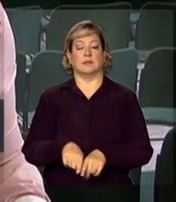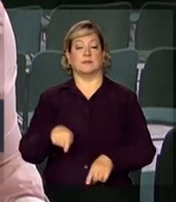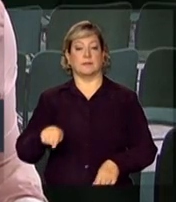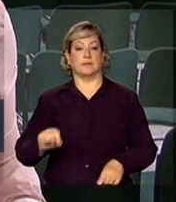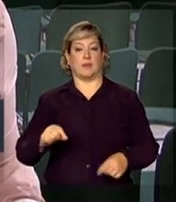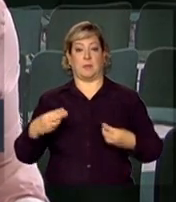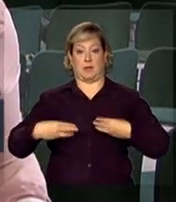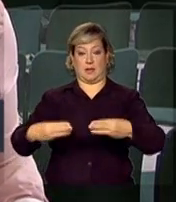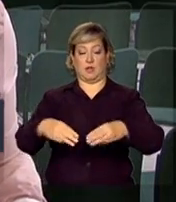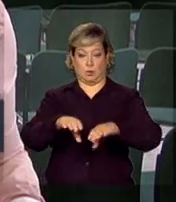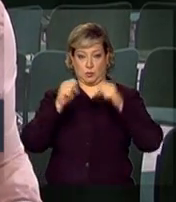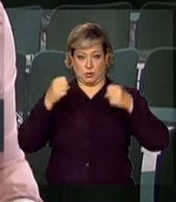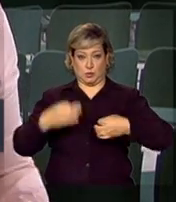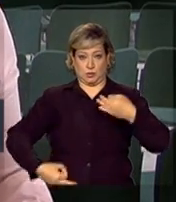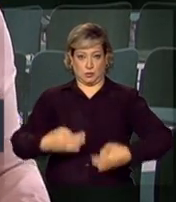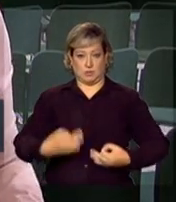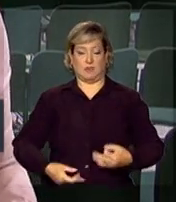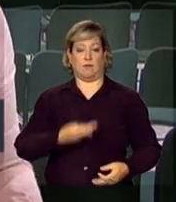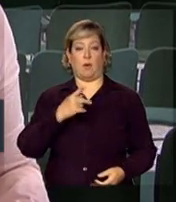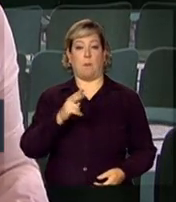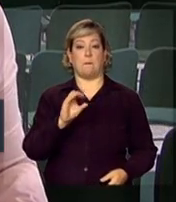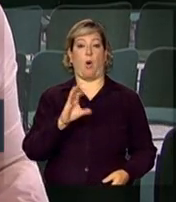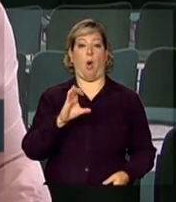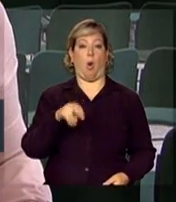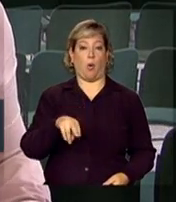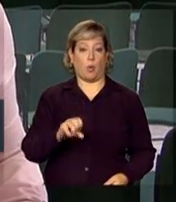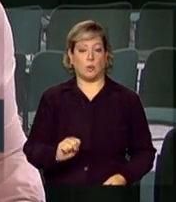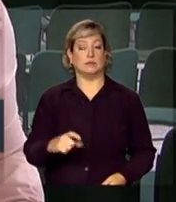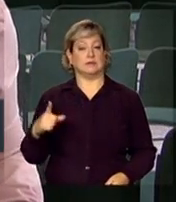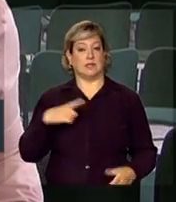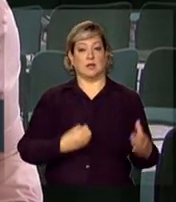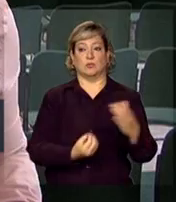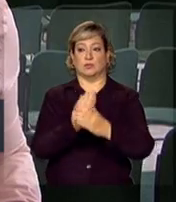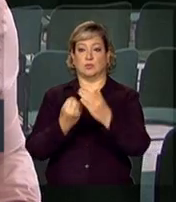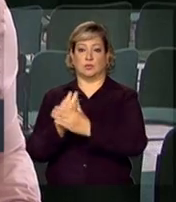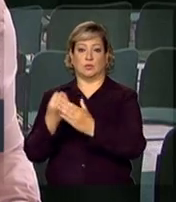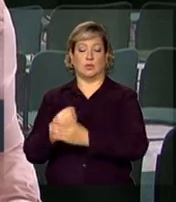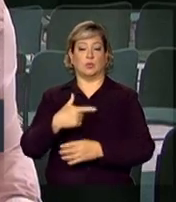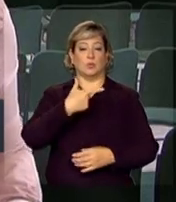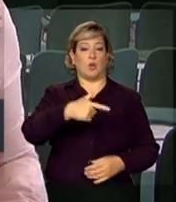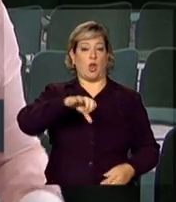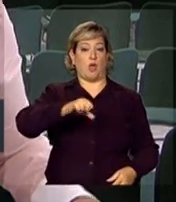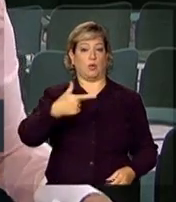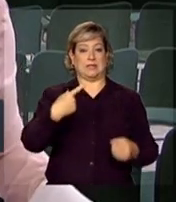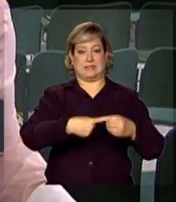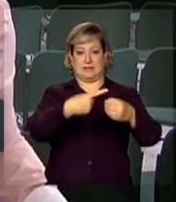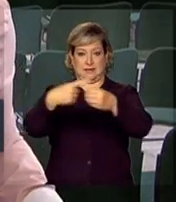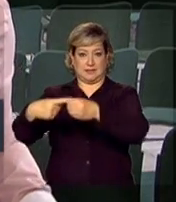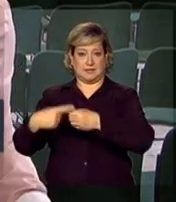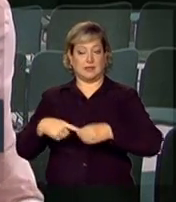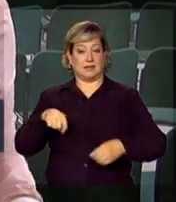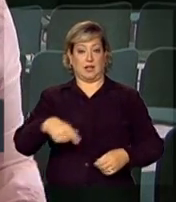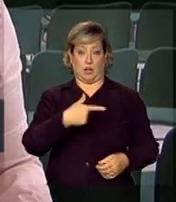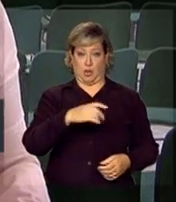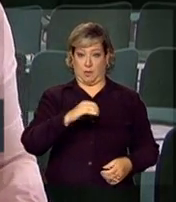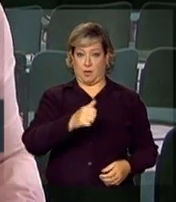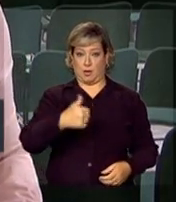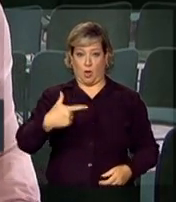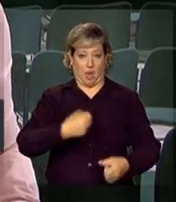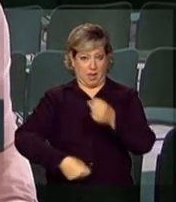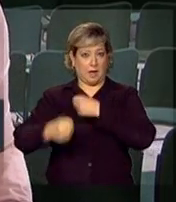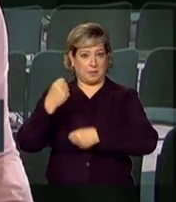de proteção ao consumidor, os PROCONs, estão instalados em 292 cidades e no ano de 2012